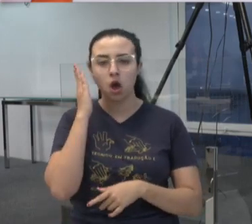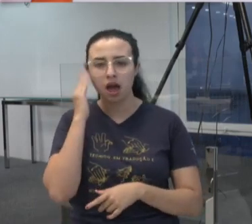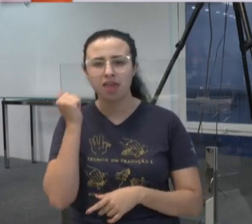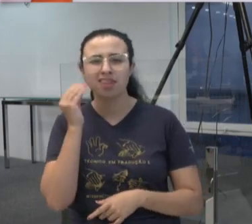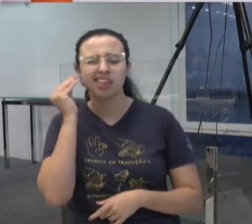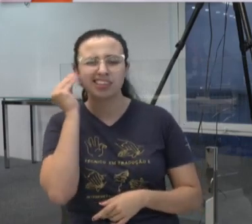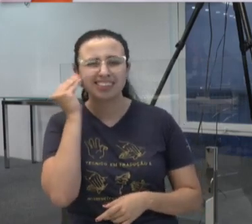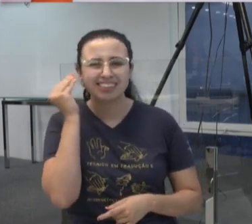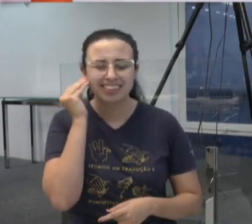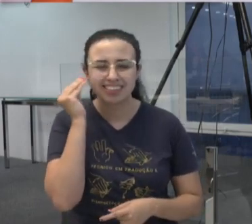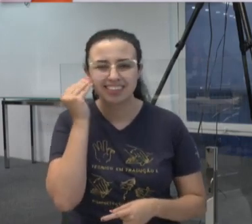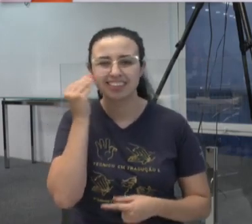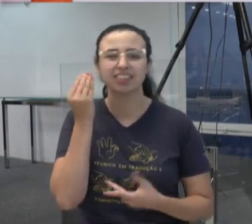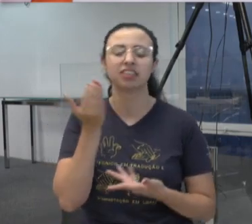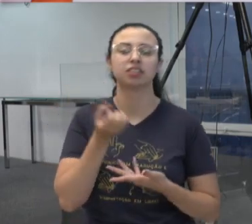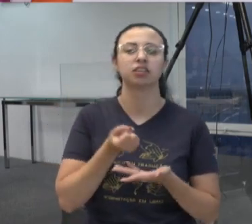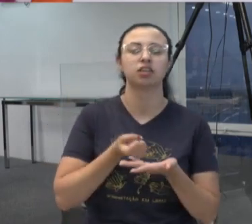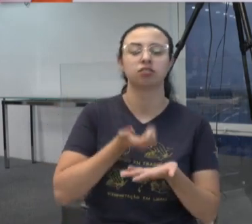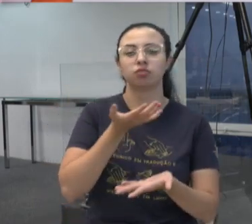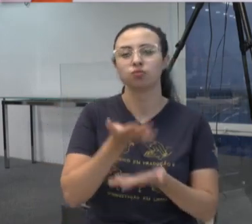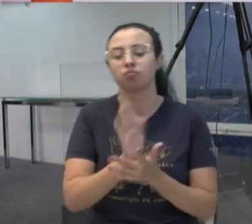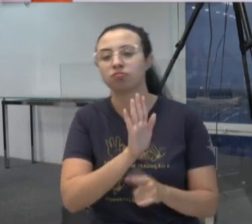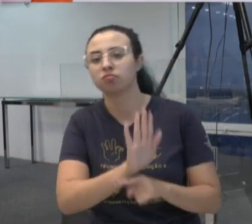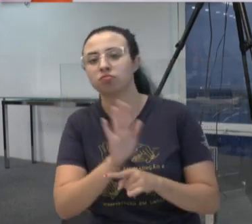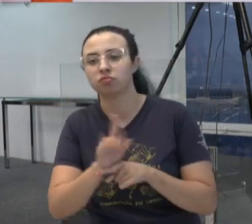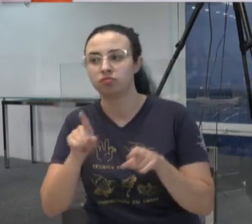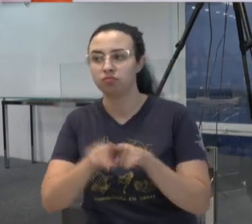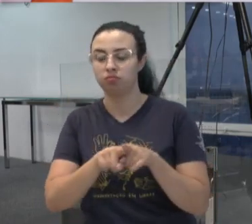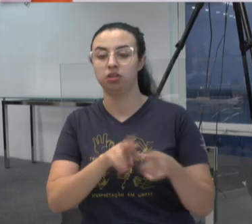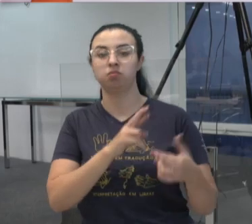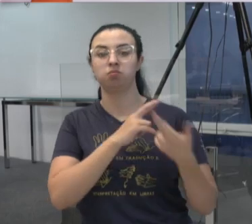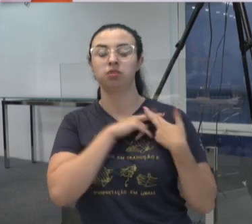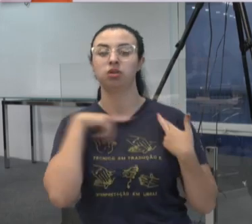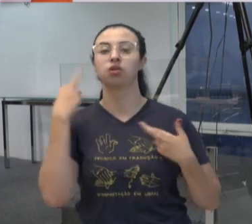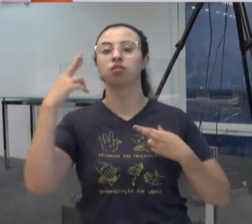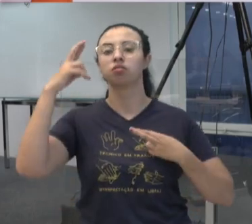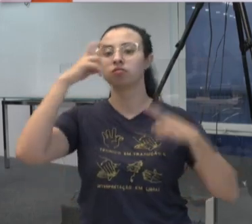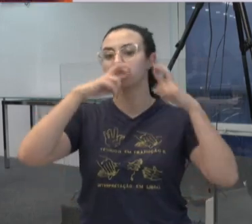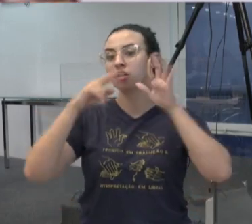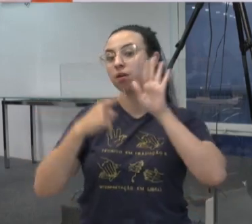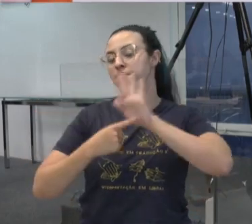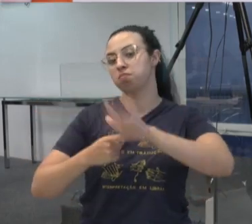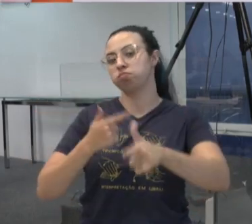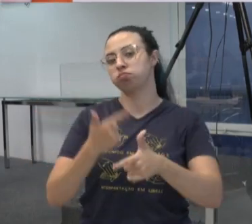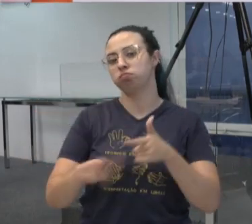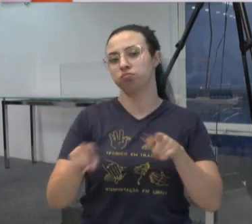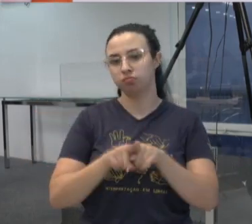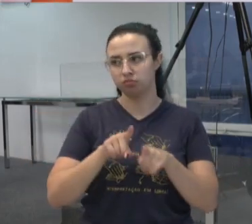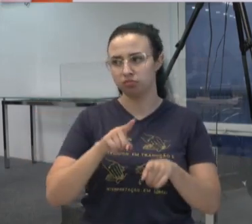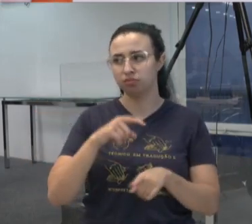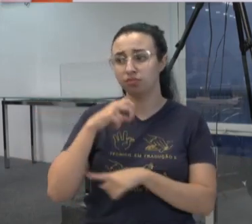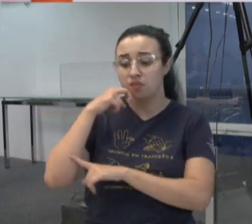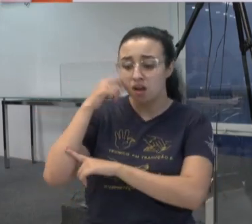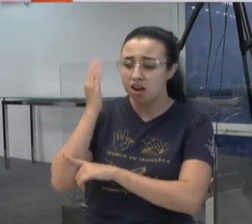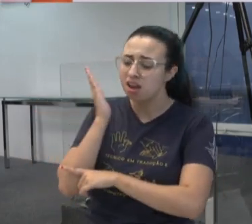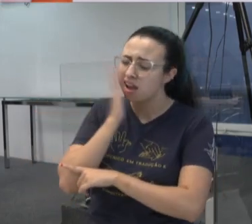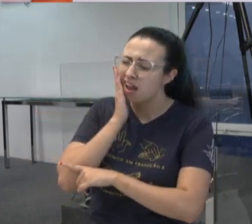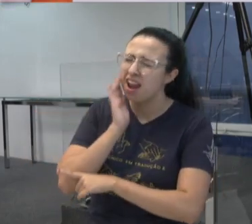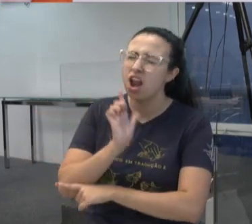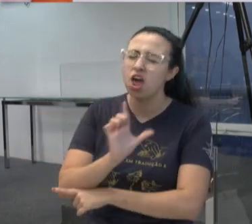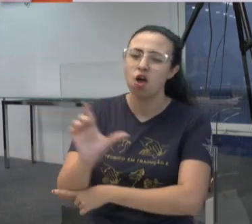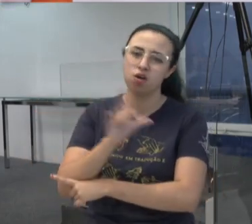passar, que é a nossa parte também, fiscalizar, cobrar, e mostrar esses problemas e vergonha na cara, logicamente que eu